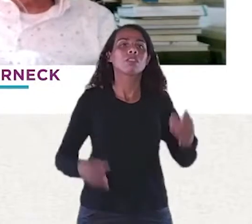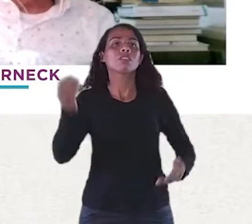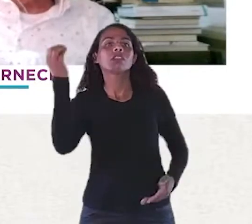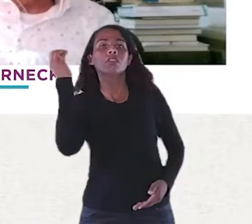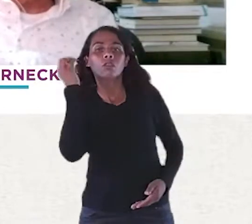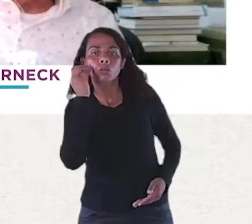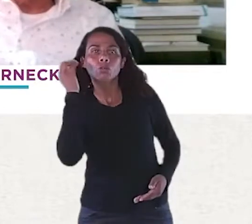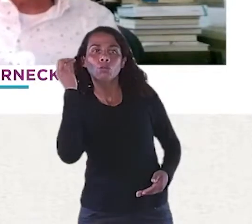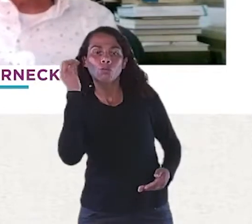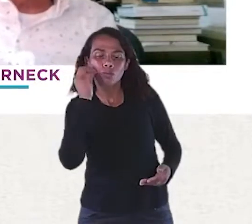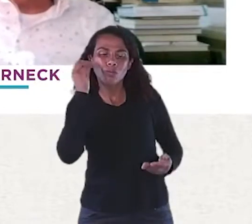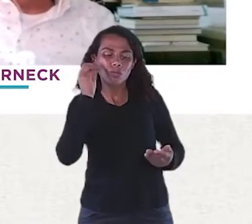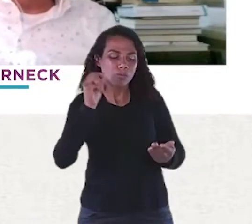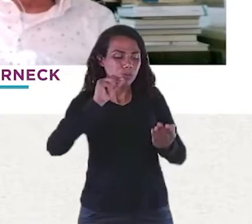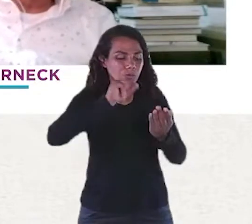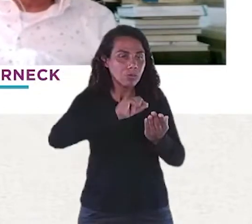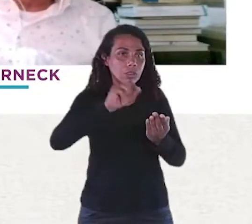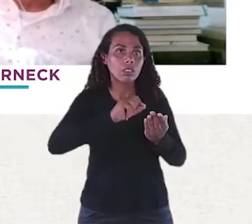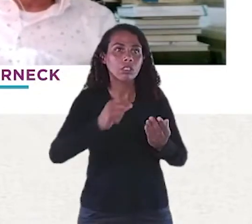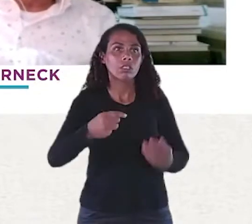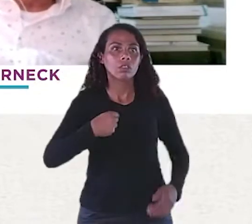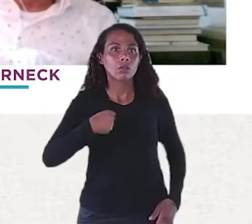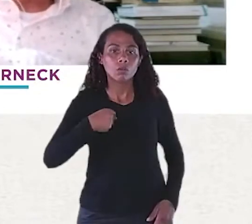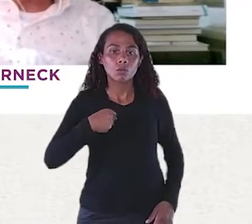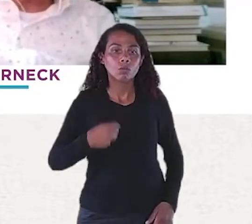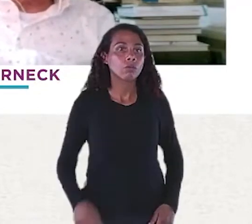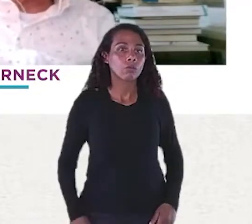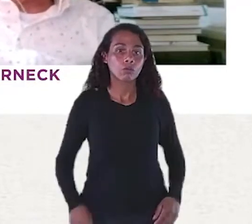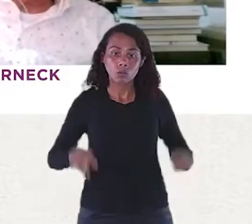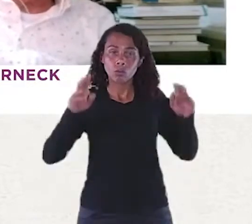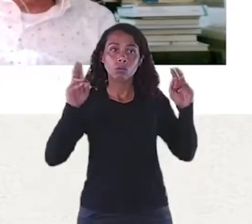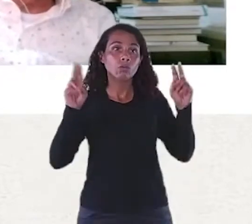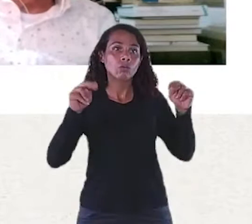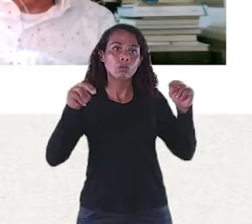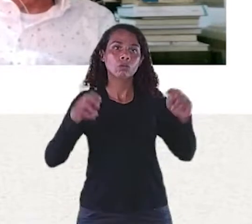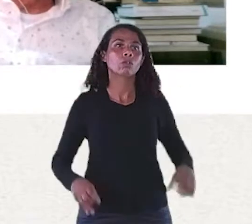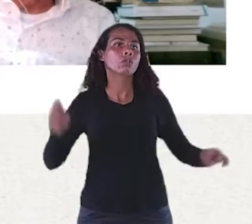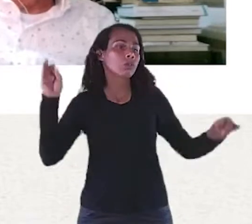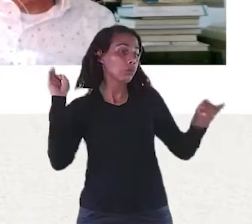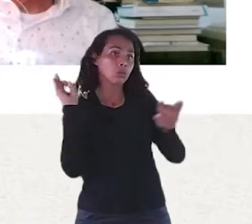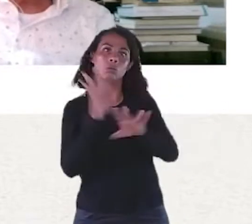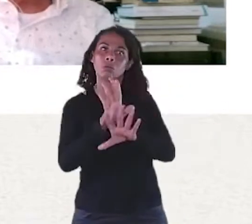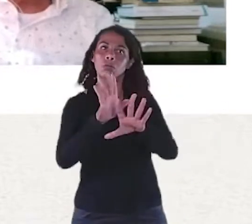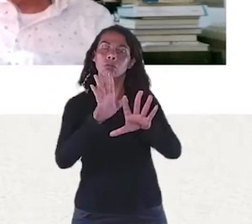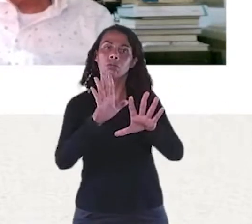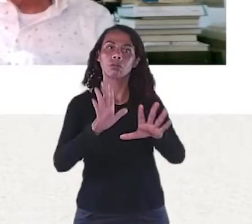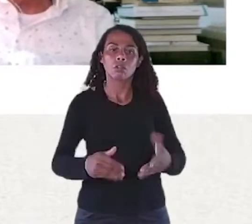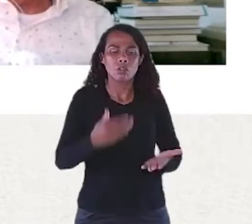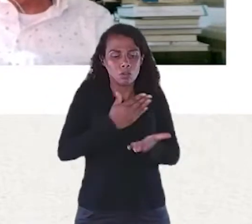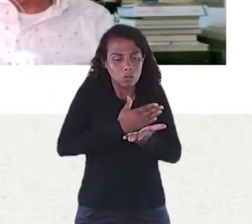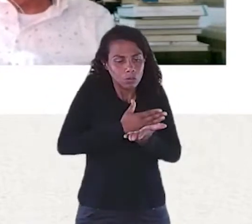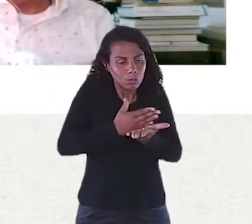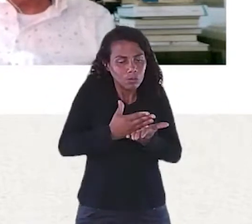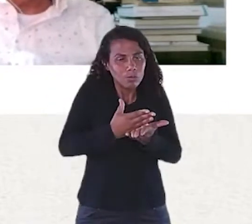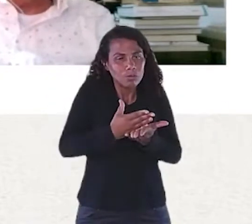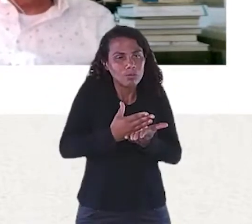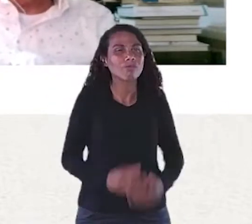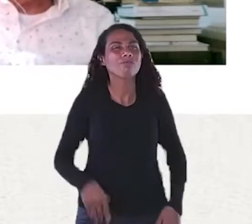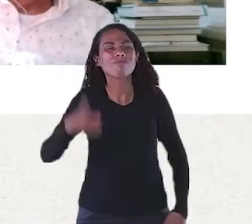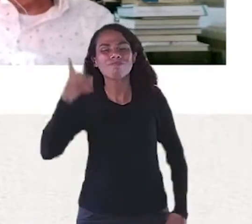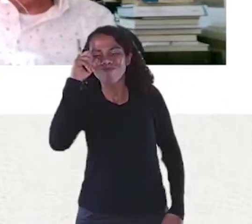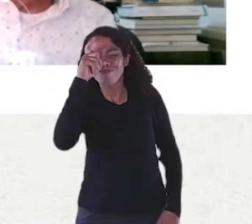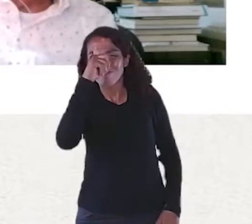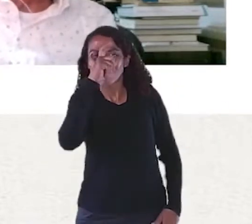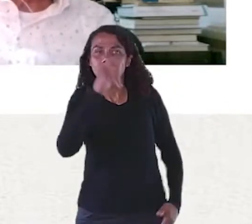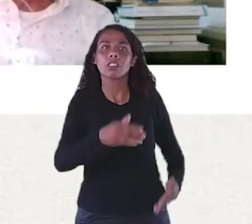Nunca tive esse negócio, não. Estou dizendo que no final do processo eu faça coisas maravilhosas, não. Mas para chegar onde eu cheguei, eu tenho de esticar